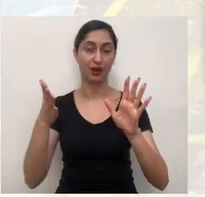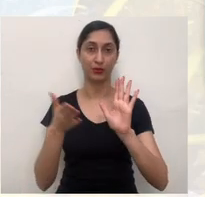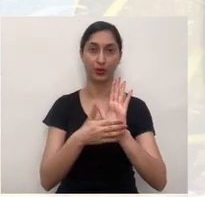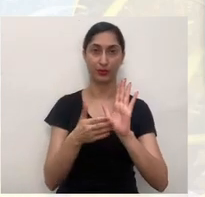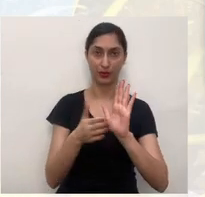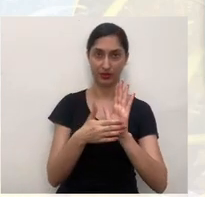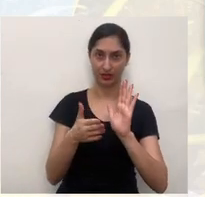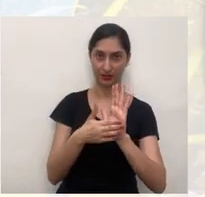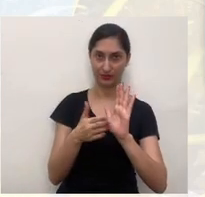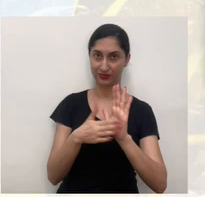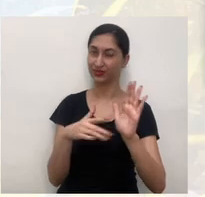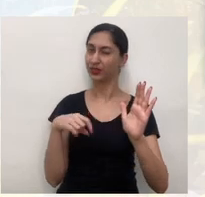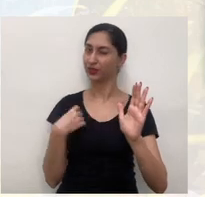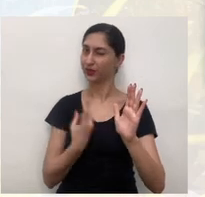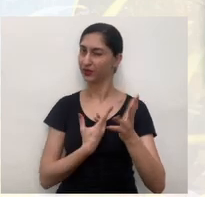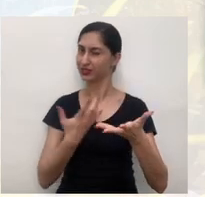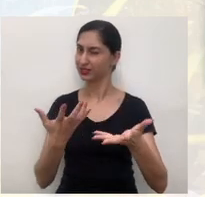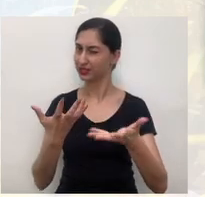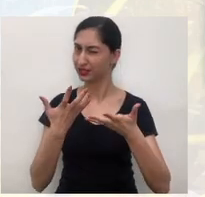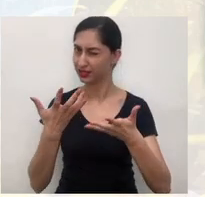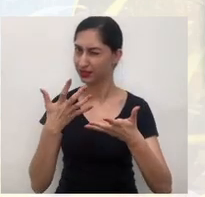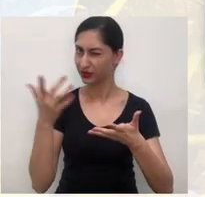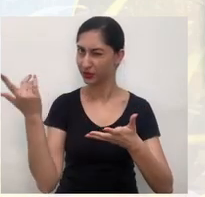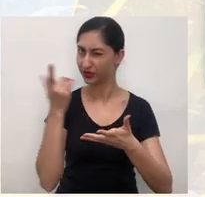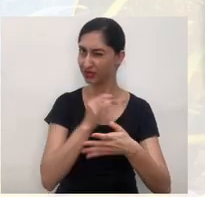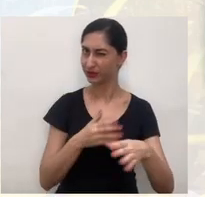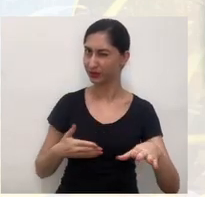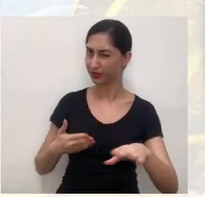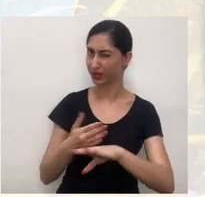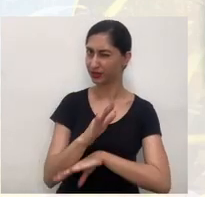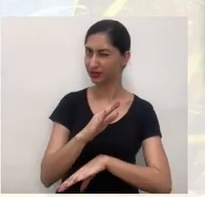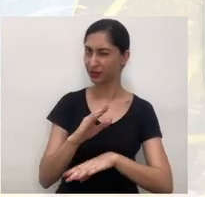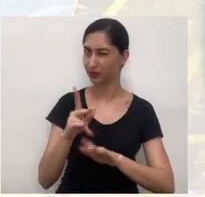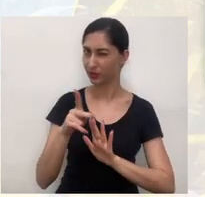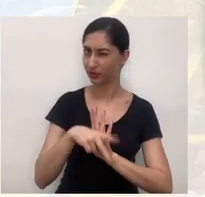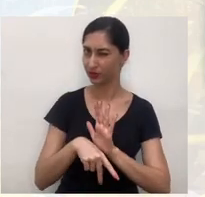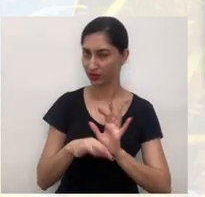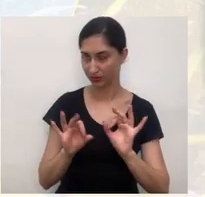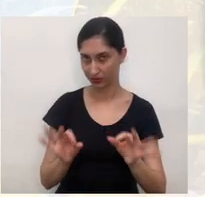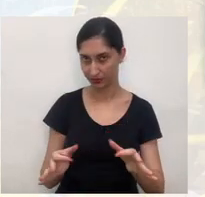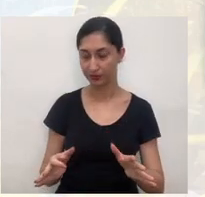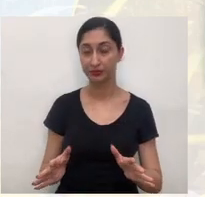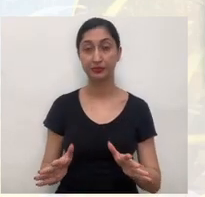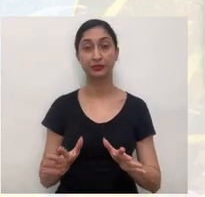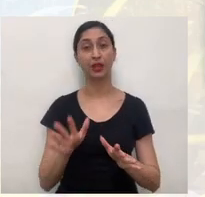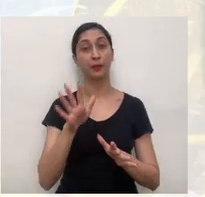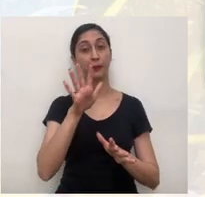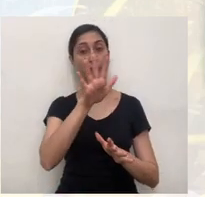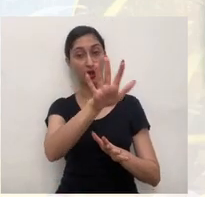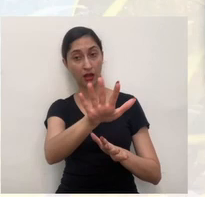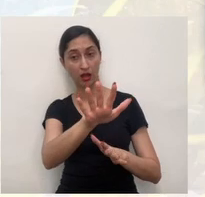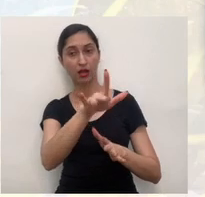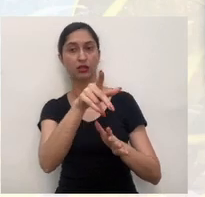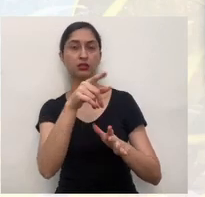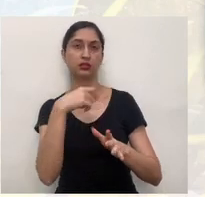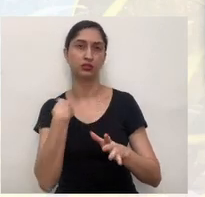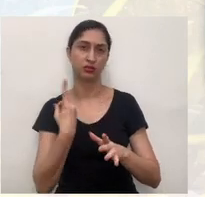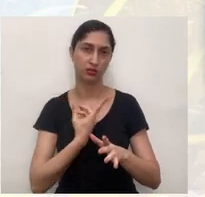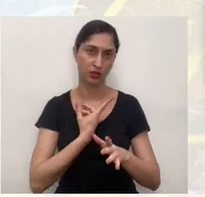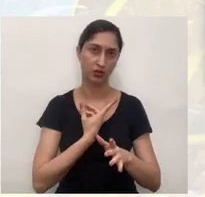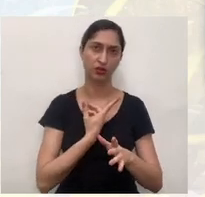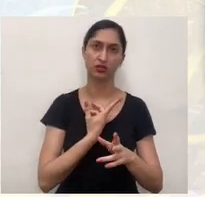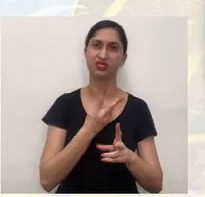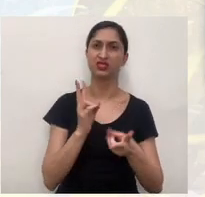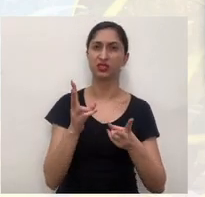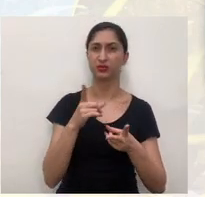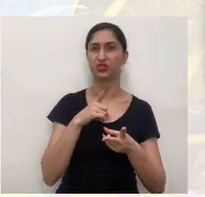querendo aumentar nossas chances de aprovação do projeto, né? Mas muita perspectiva, muito